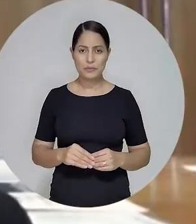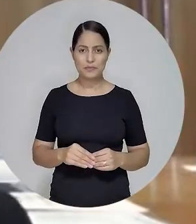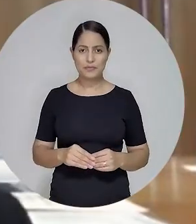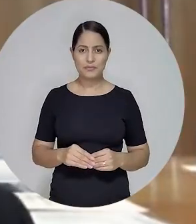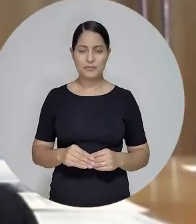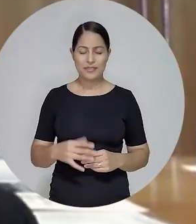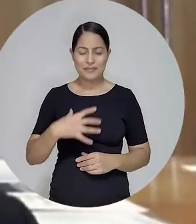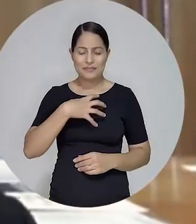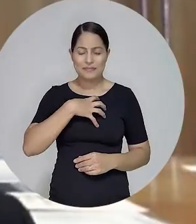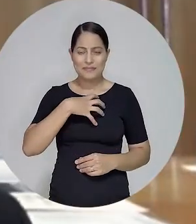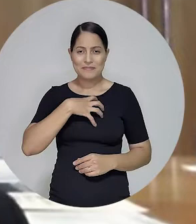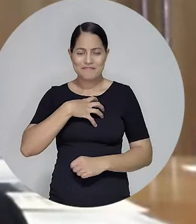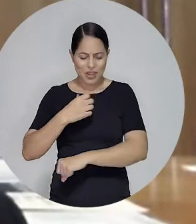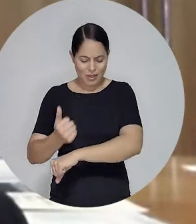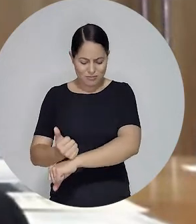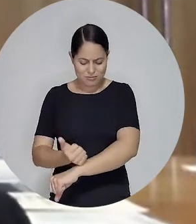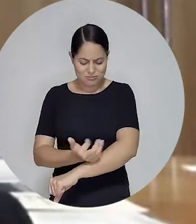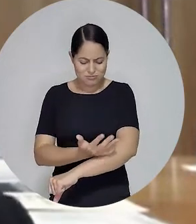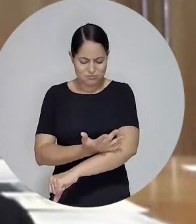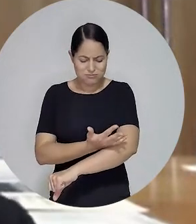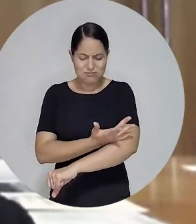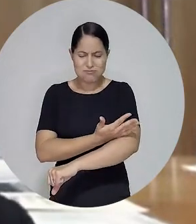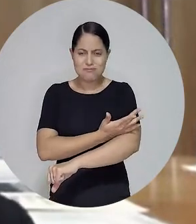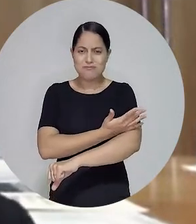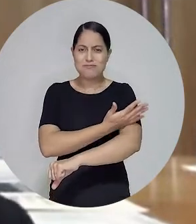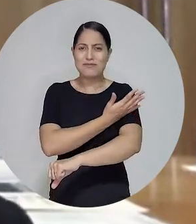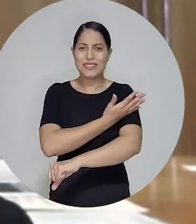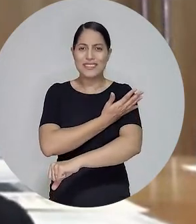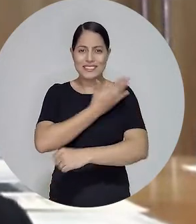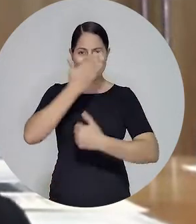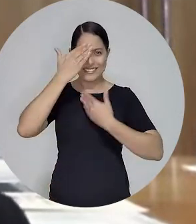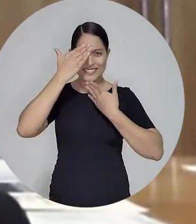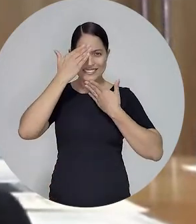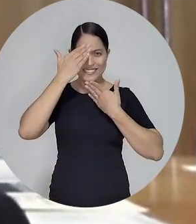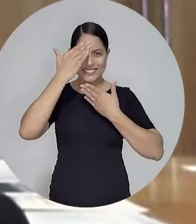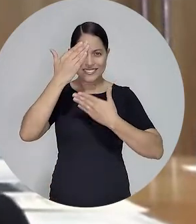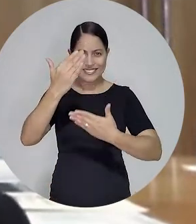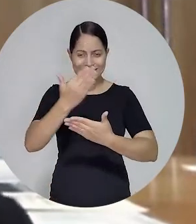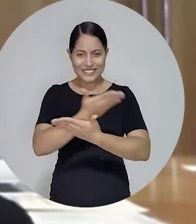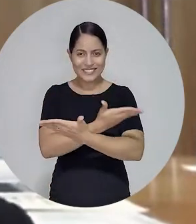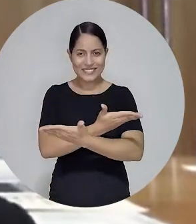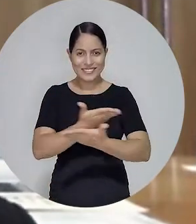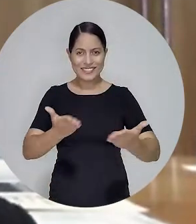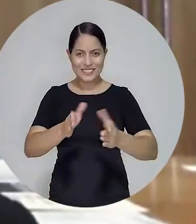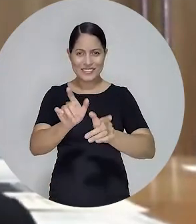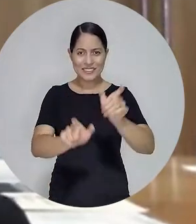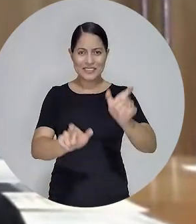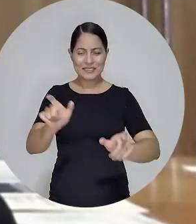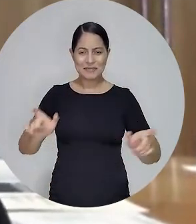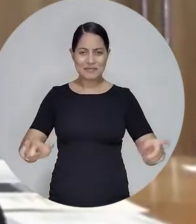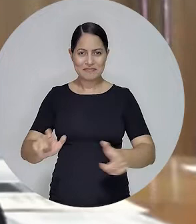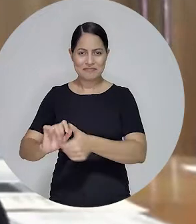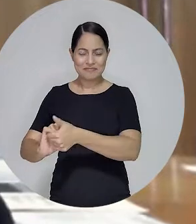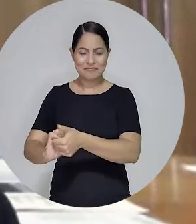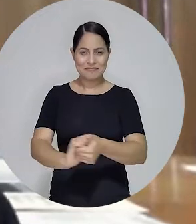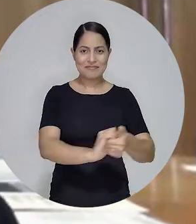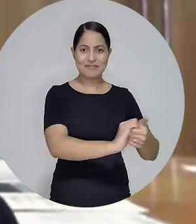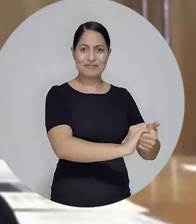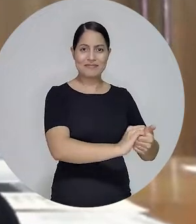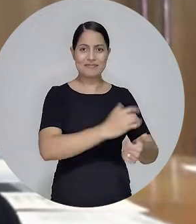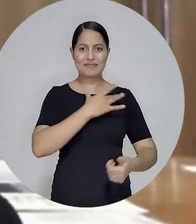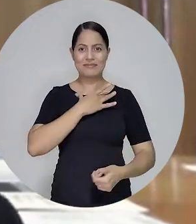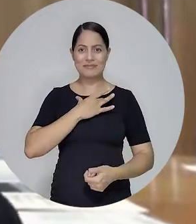sentimento de profunda emoção e gratidão que cumprimento novamente os meus colegas nesta manhã, que